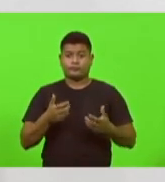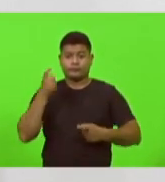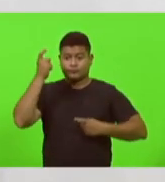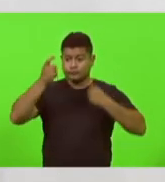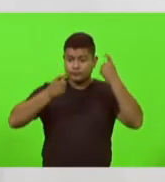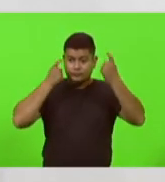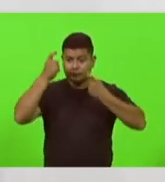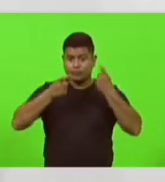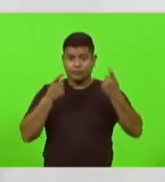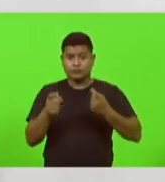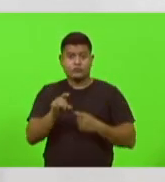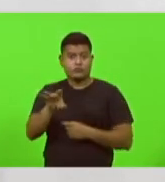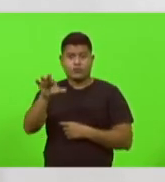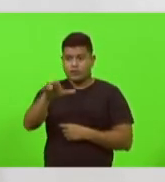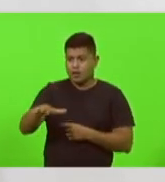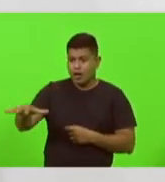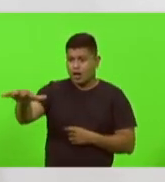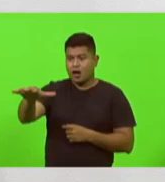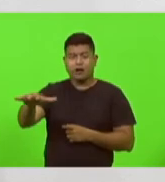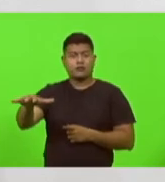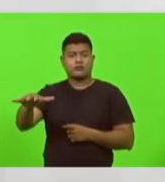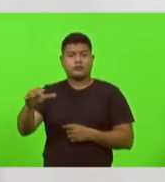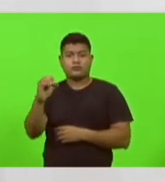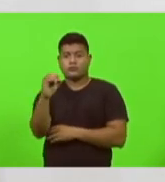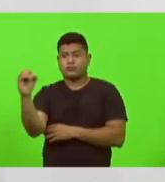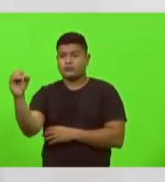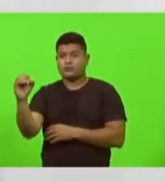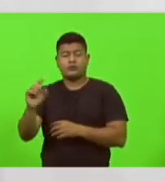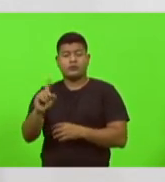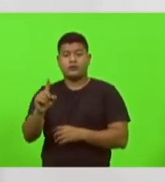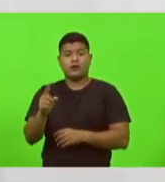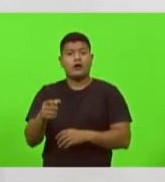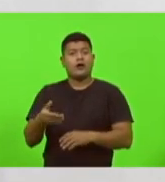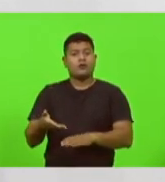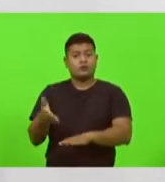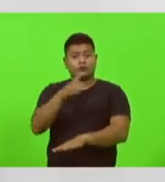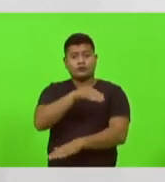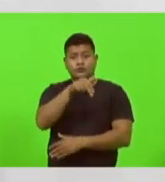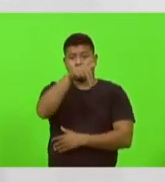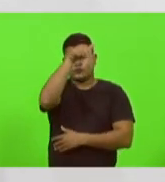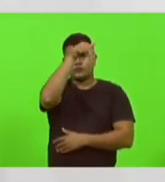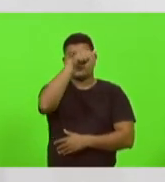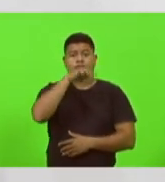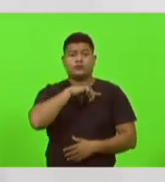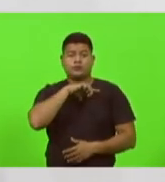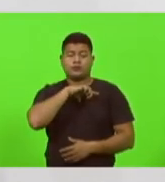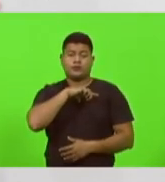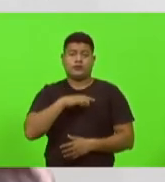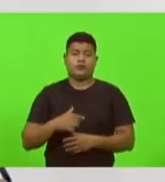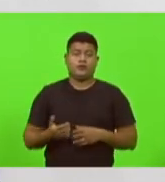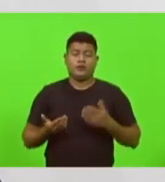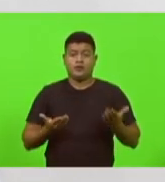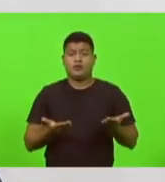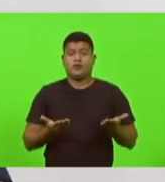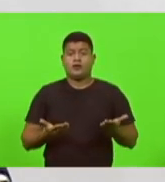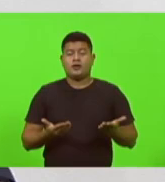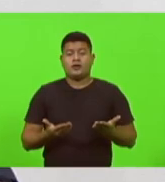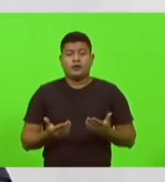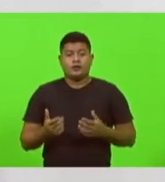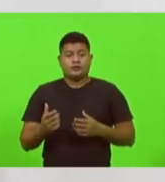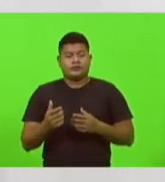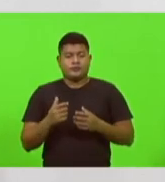oeste, para o nosso Planalto Norte, que também é um celeiro da agricultura, um potencial que ainda